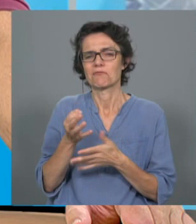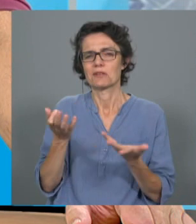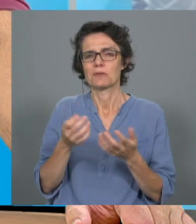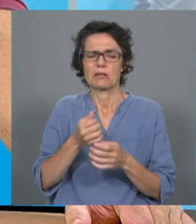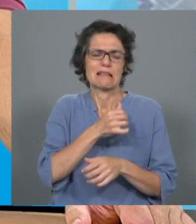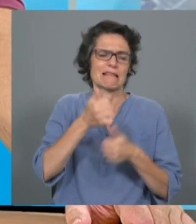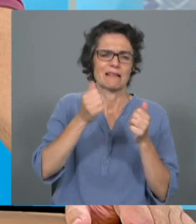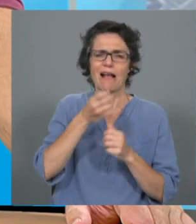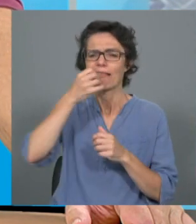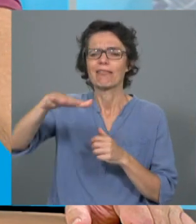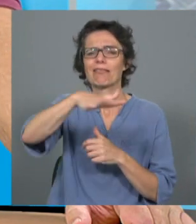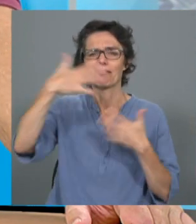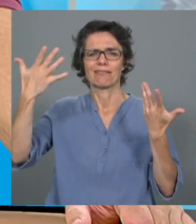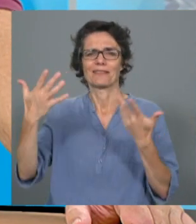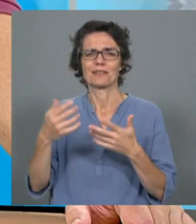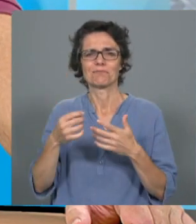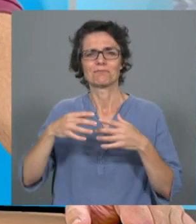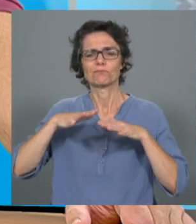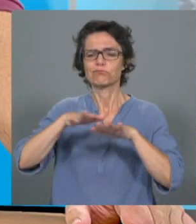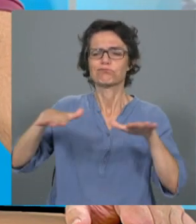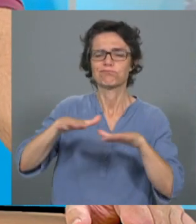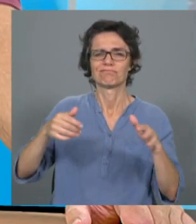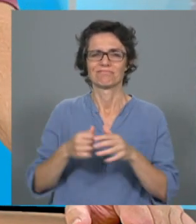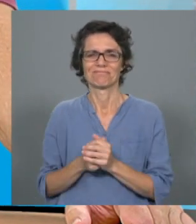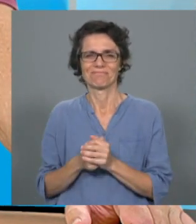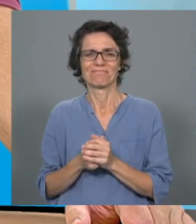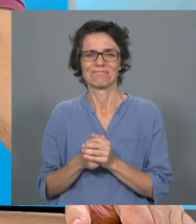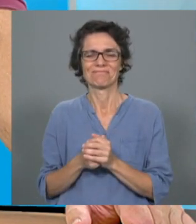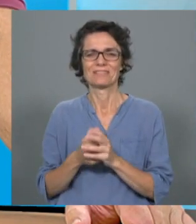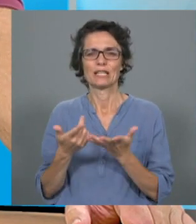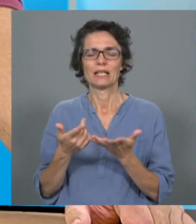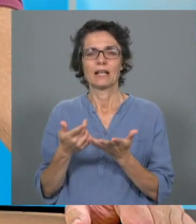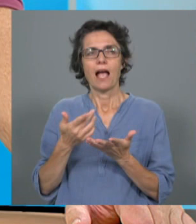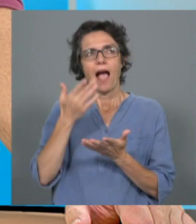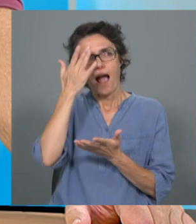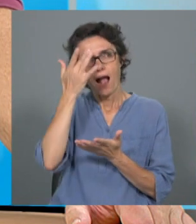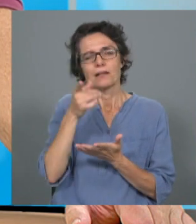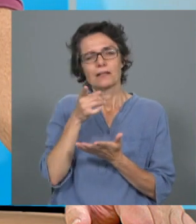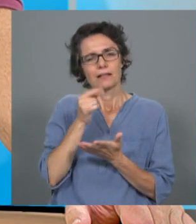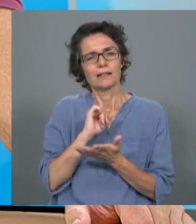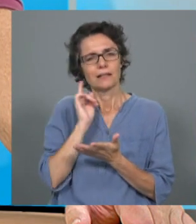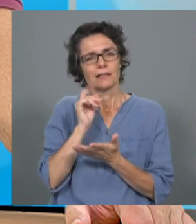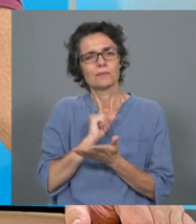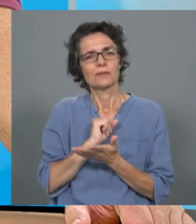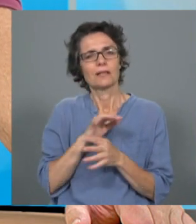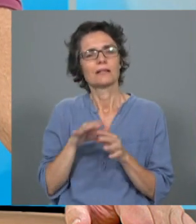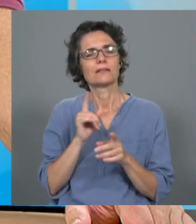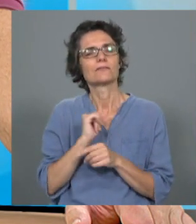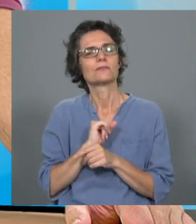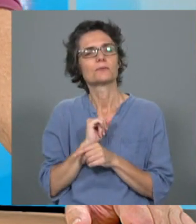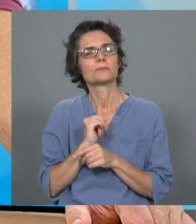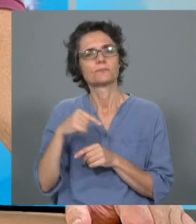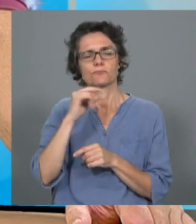cidade, enfim, praia. Se calhar o que era importante nesta altura era nós, independentemente